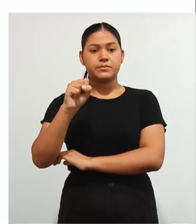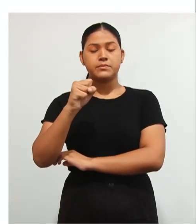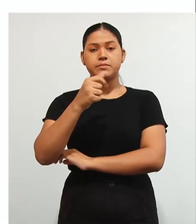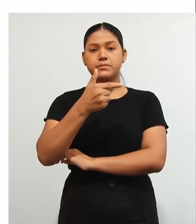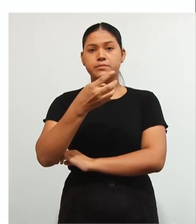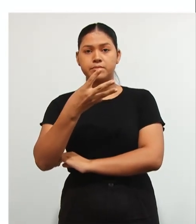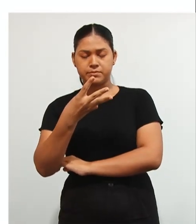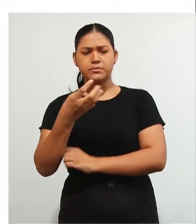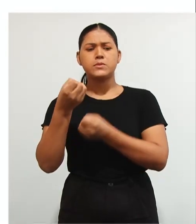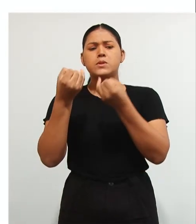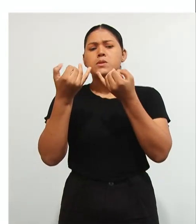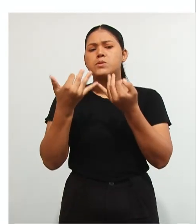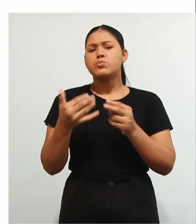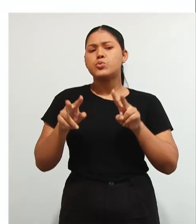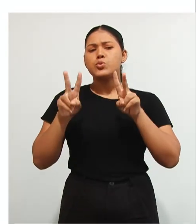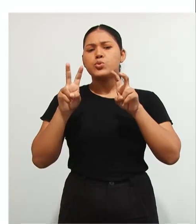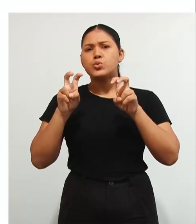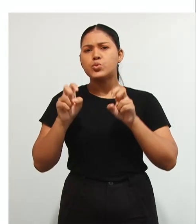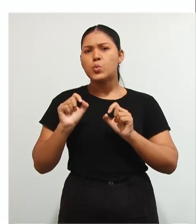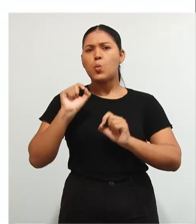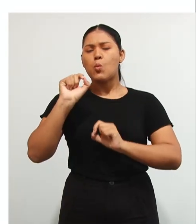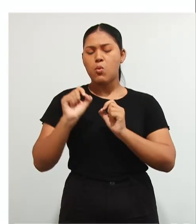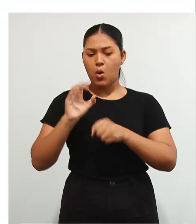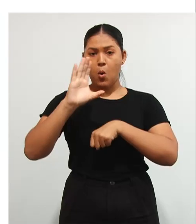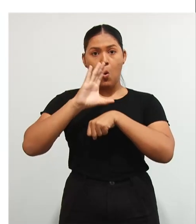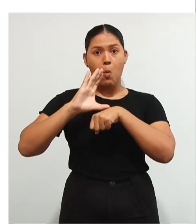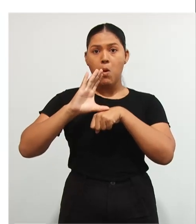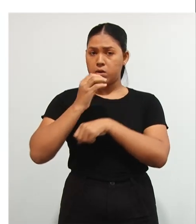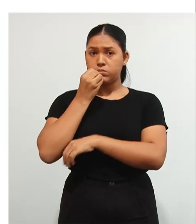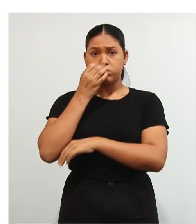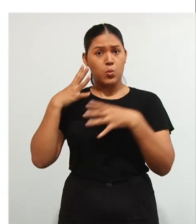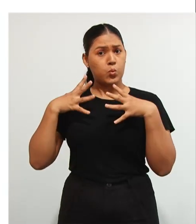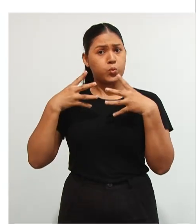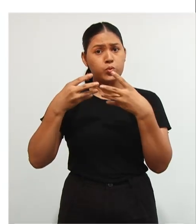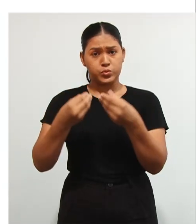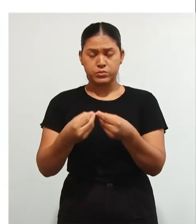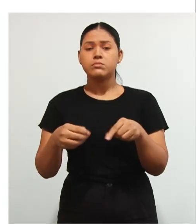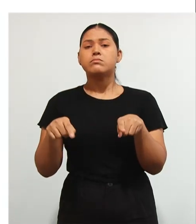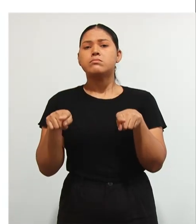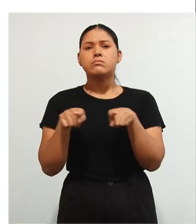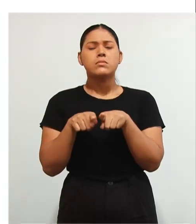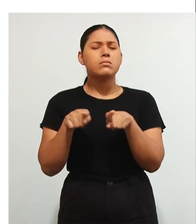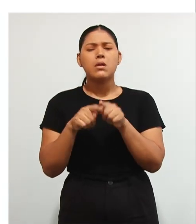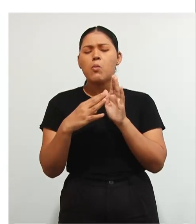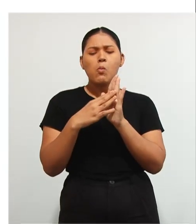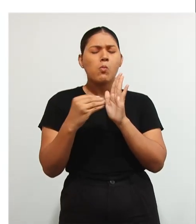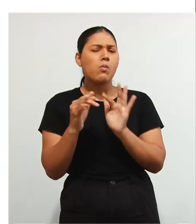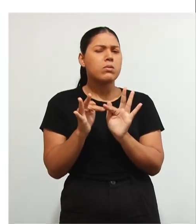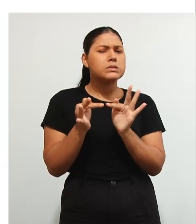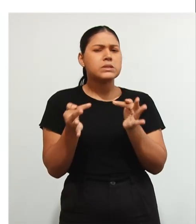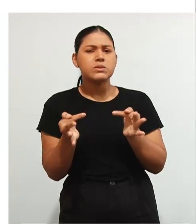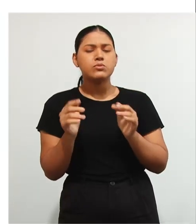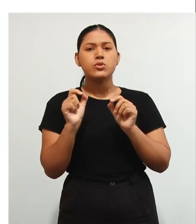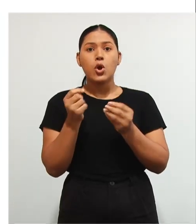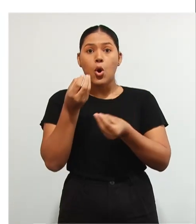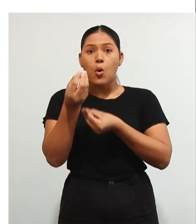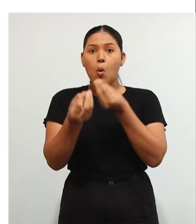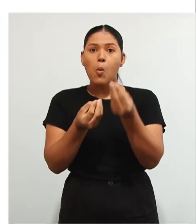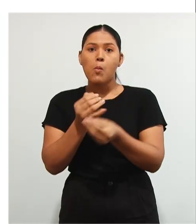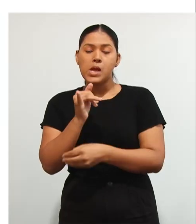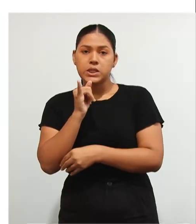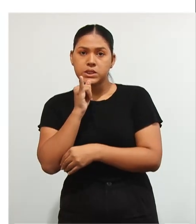internacional, argumenta que o comércio pode ser bom para todos. No seu exemplo mais clássico, fala sobre como os vinhos de